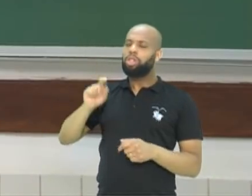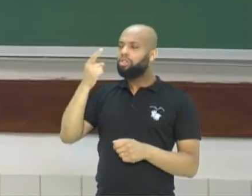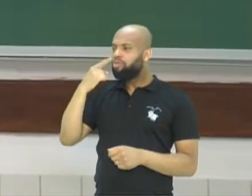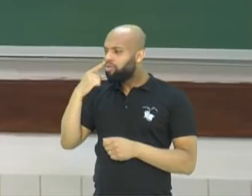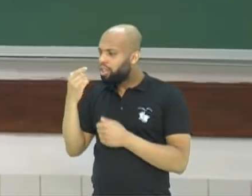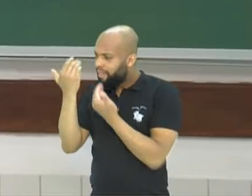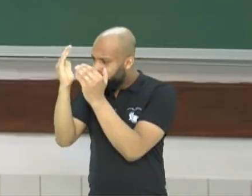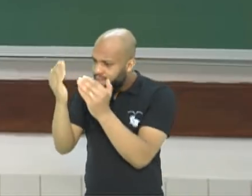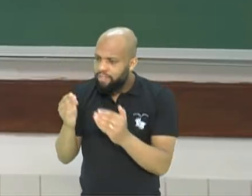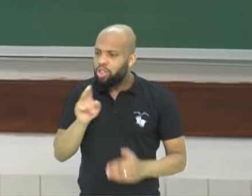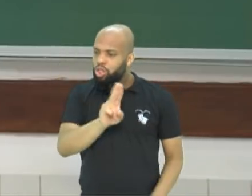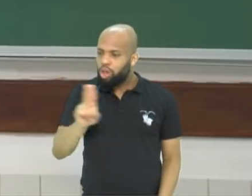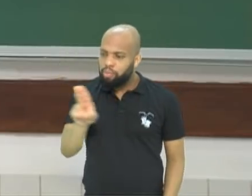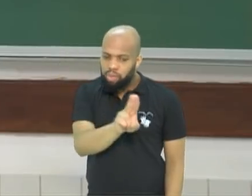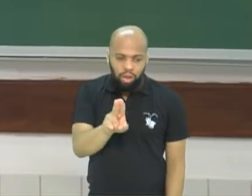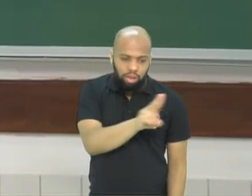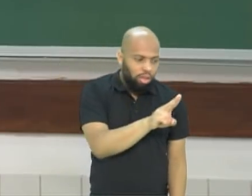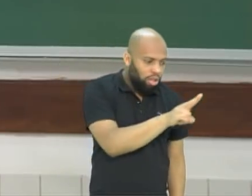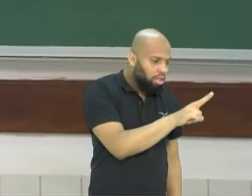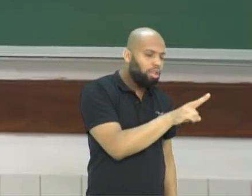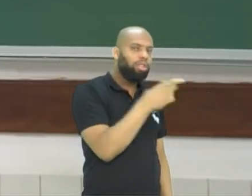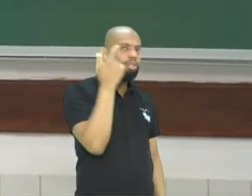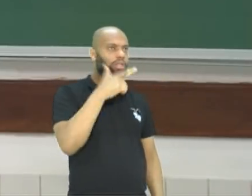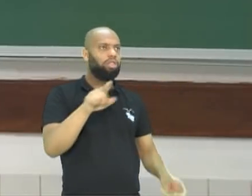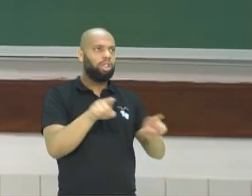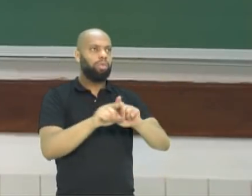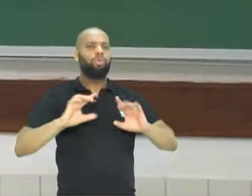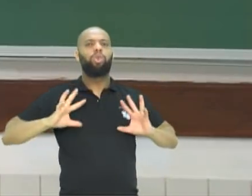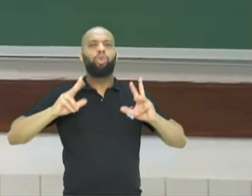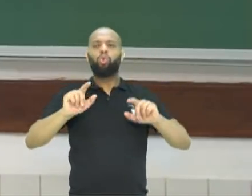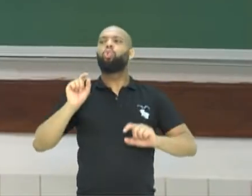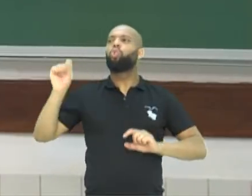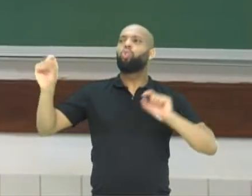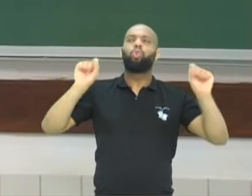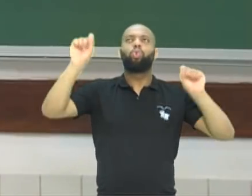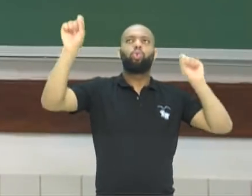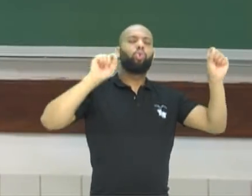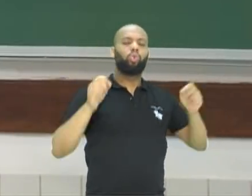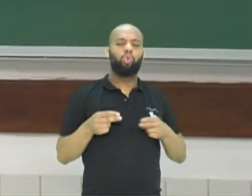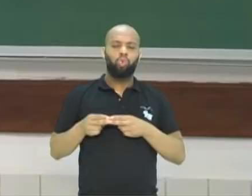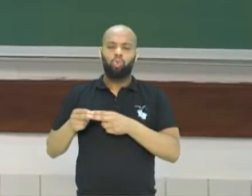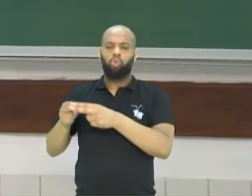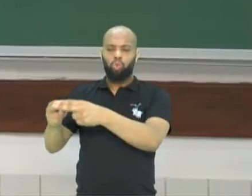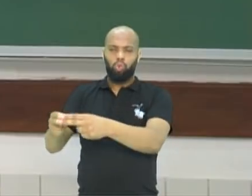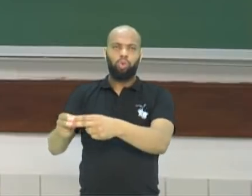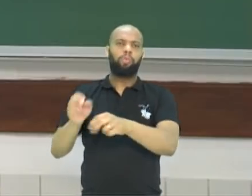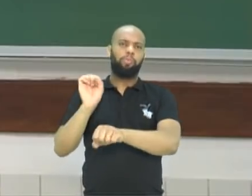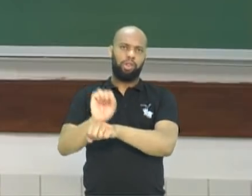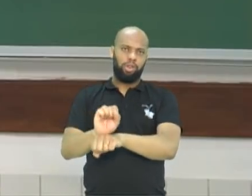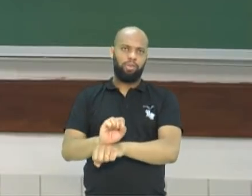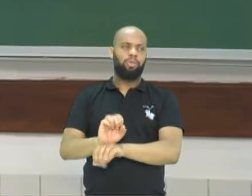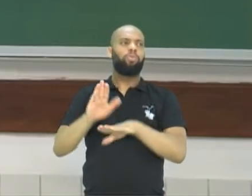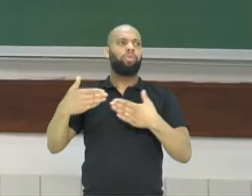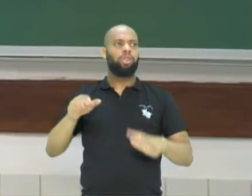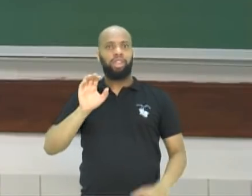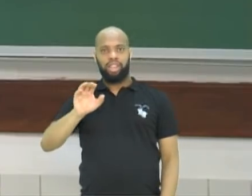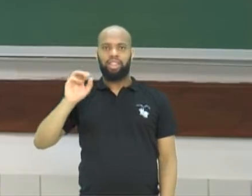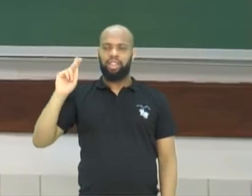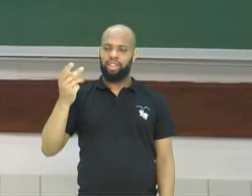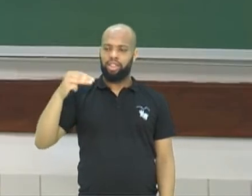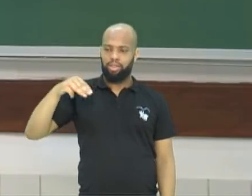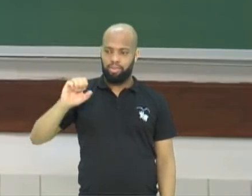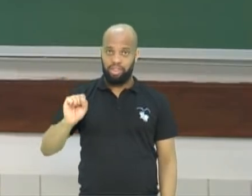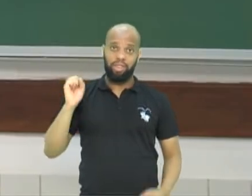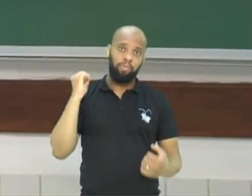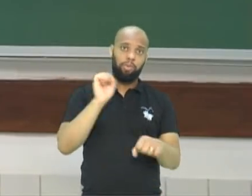que ele enxergar, tudo que ele observar em todos os pontos que o Beagle parasse. O Beagle parou por cerca de